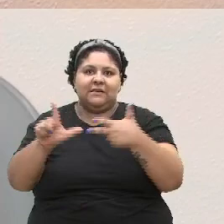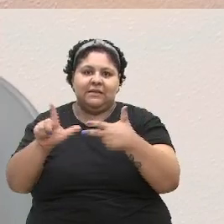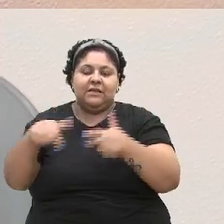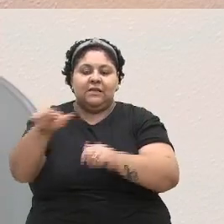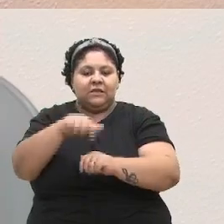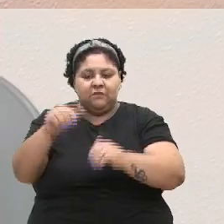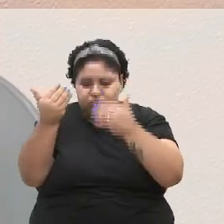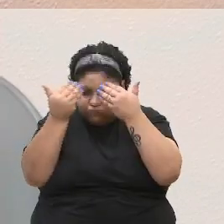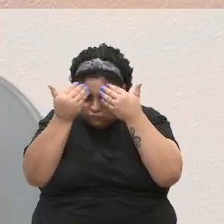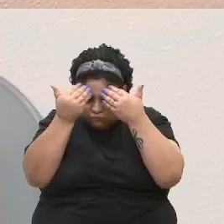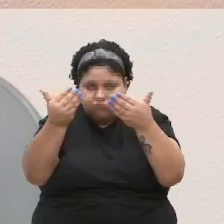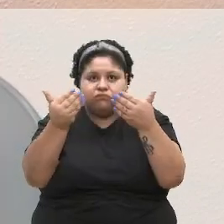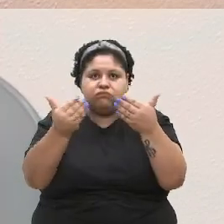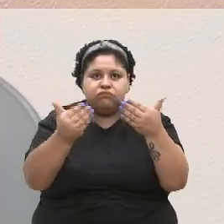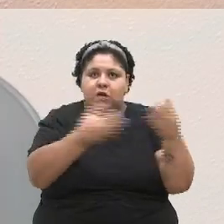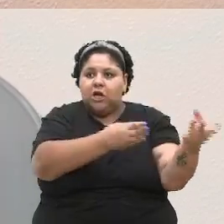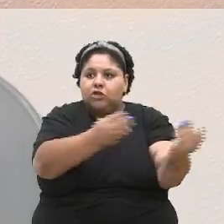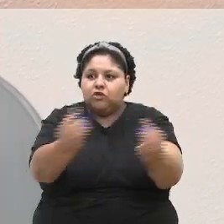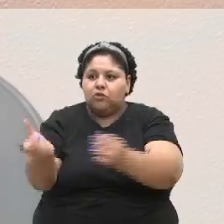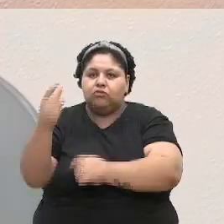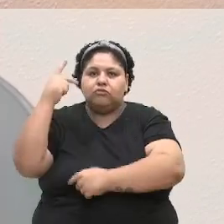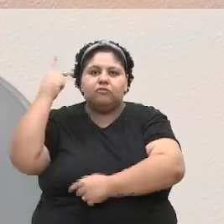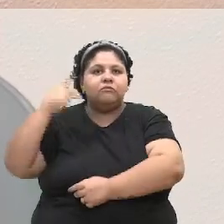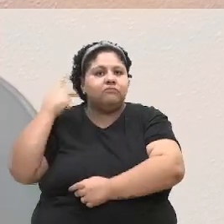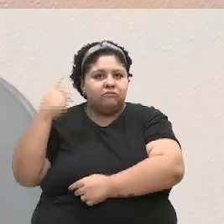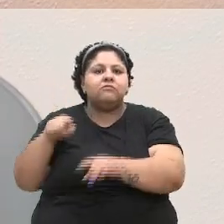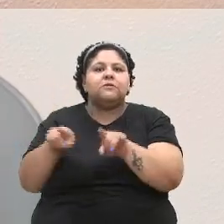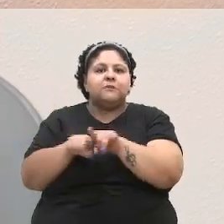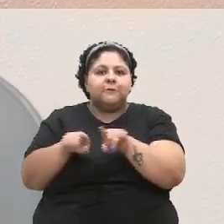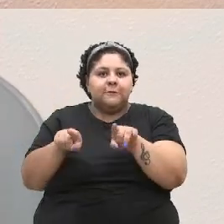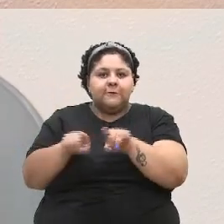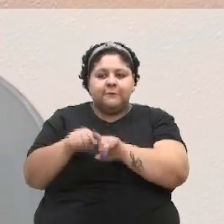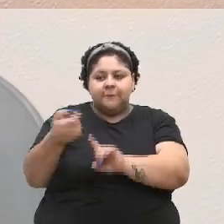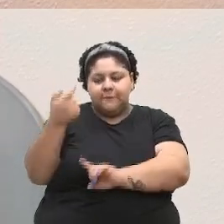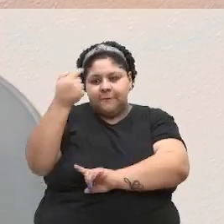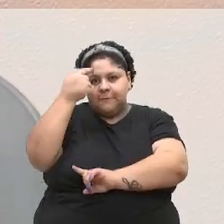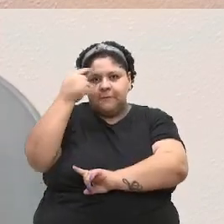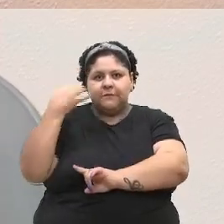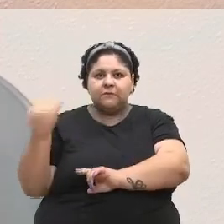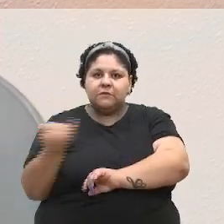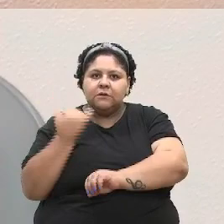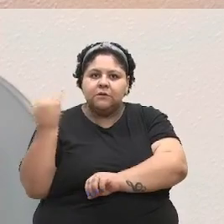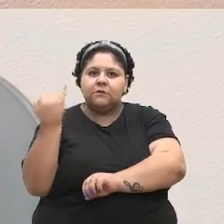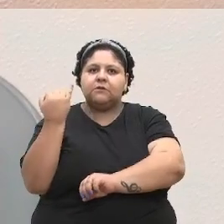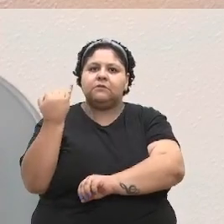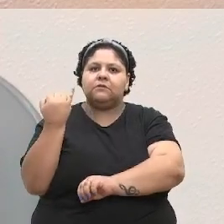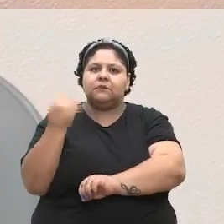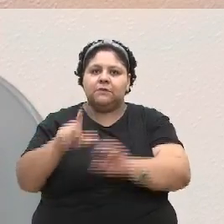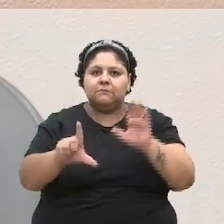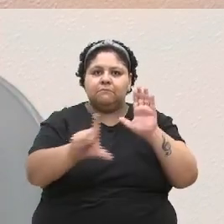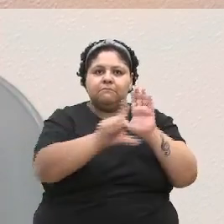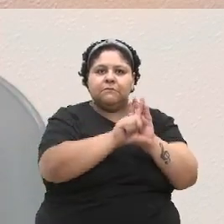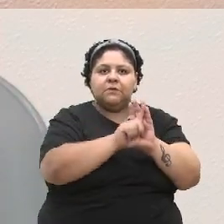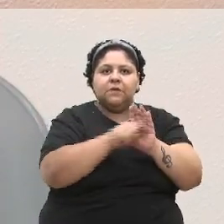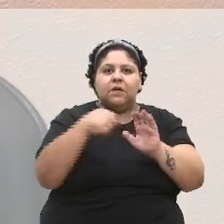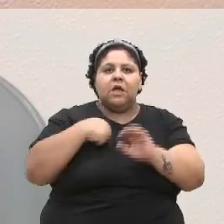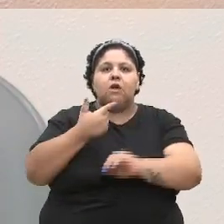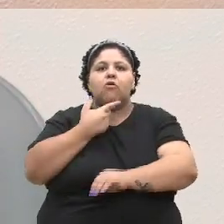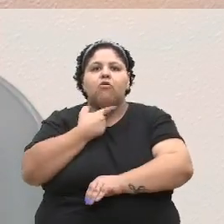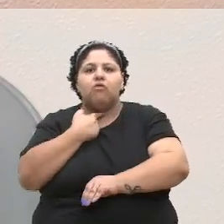gente agradece todos os vereadores que também tiveram o entendimento da importância desta lei. Então, eu gostaria